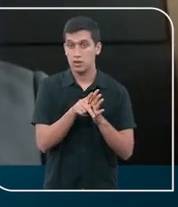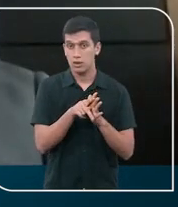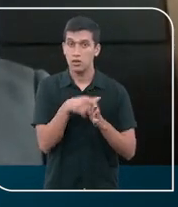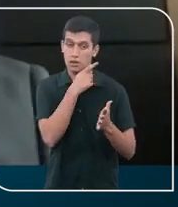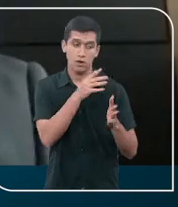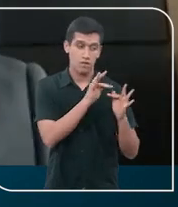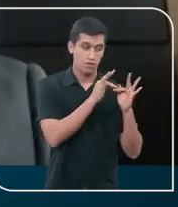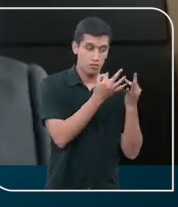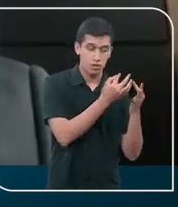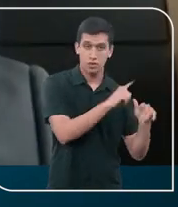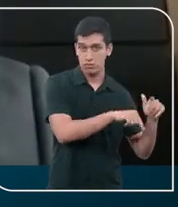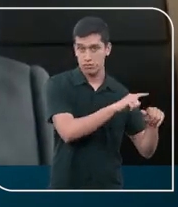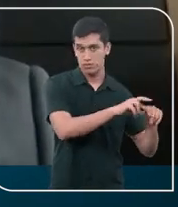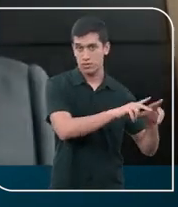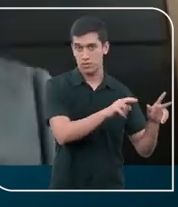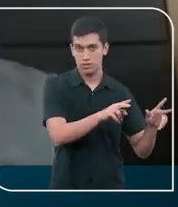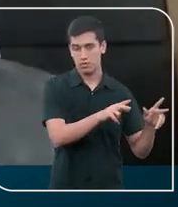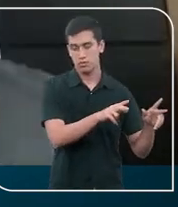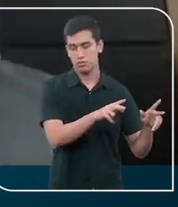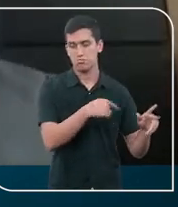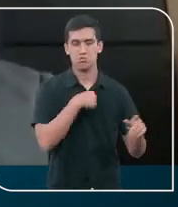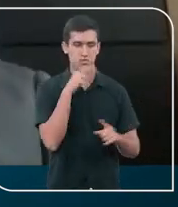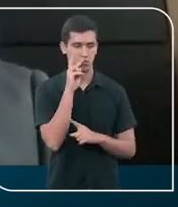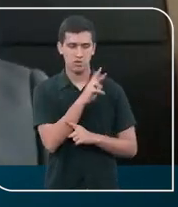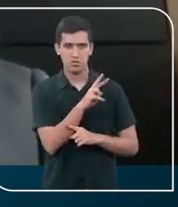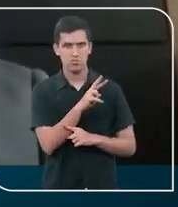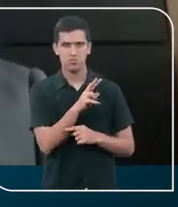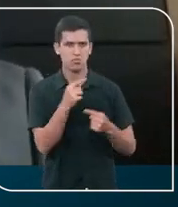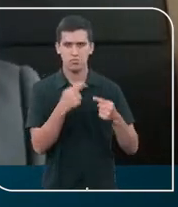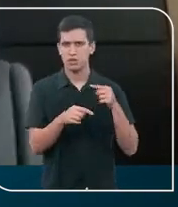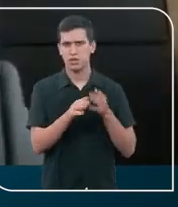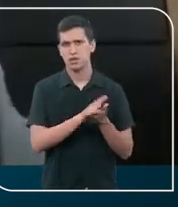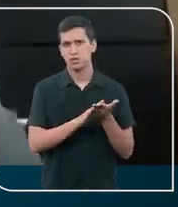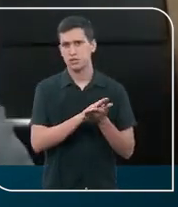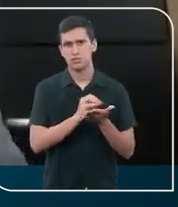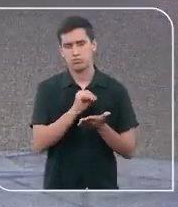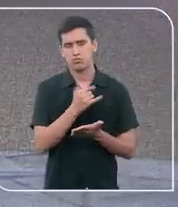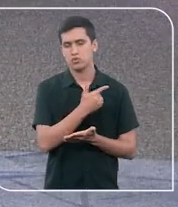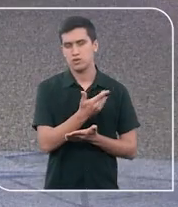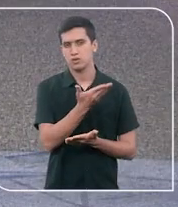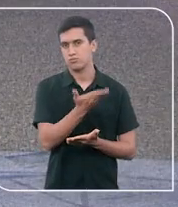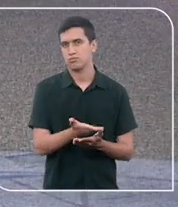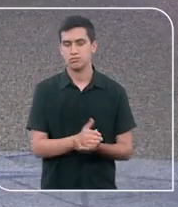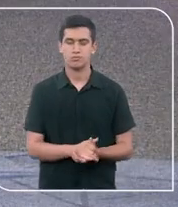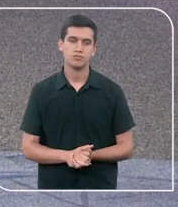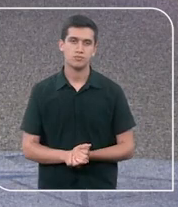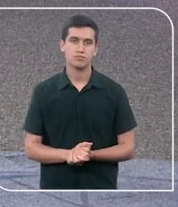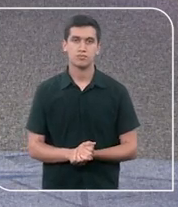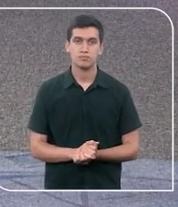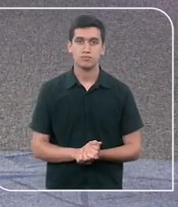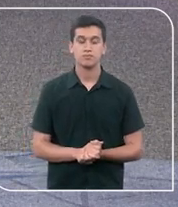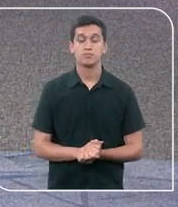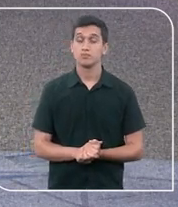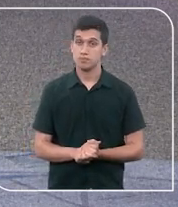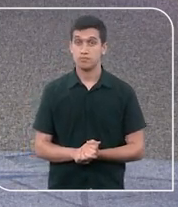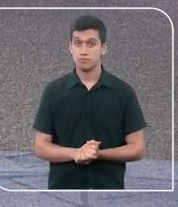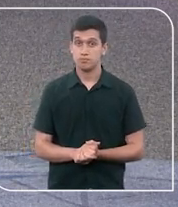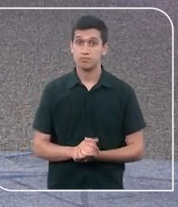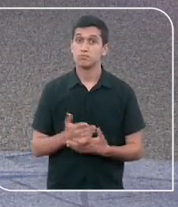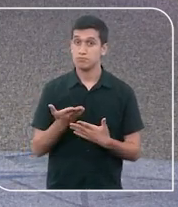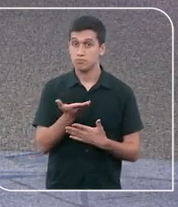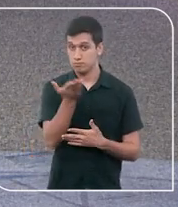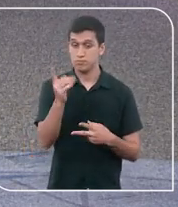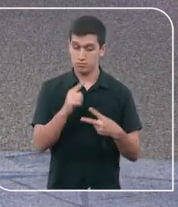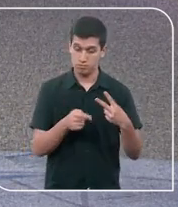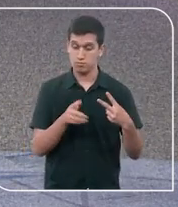Não vejo menor sentido, né, se não fosse dessa maneira. Bom, ambos já citaram